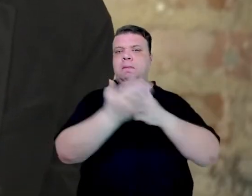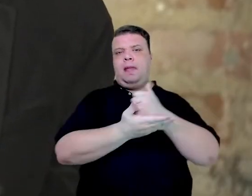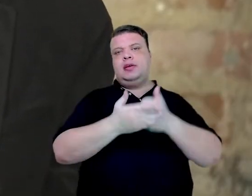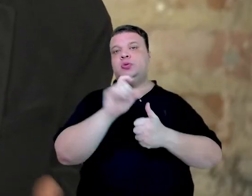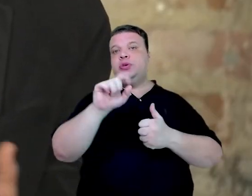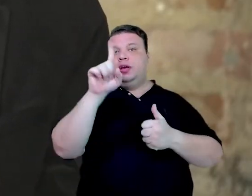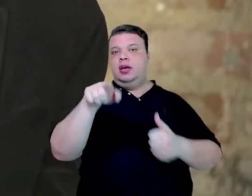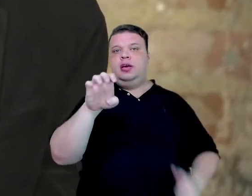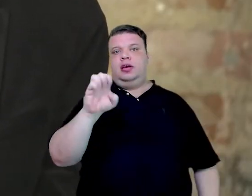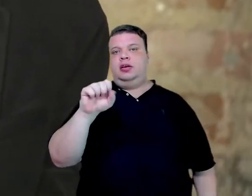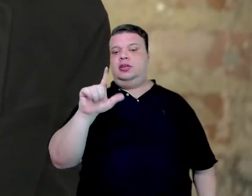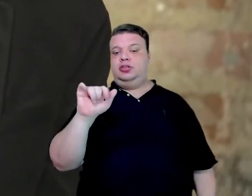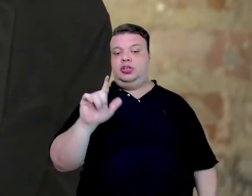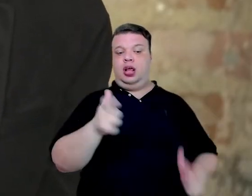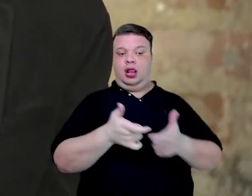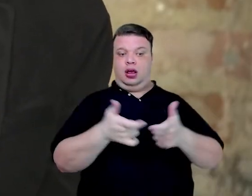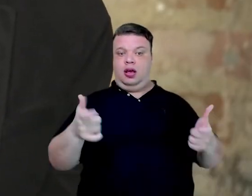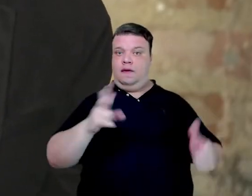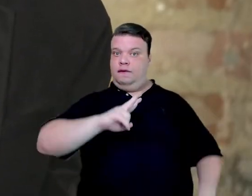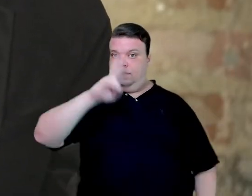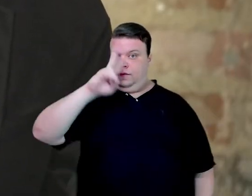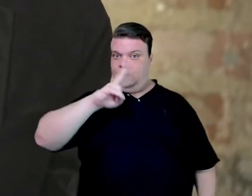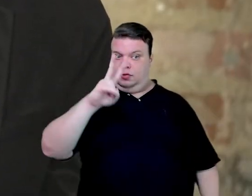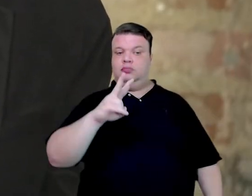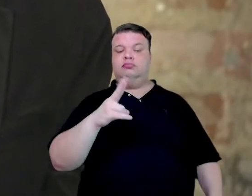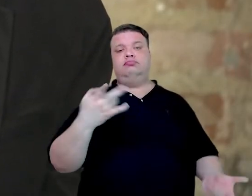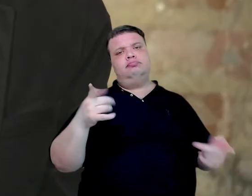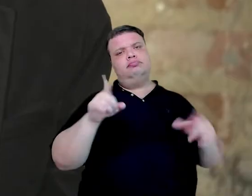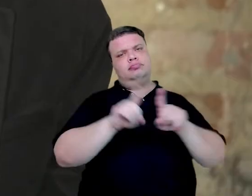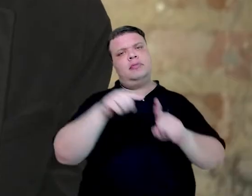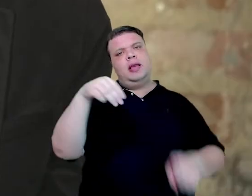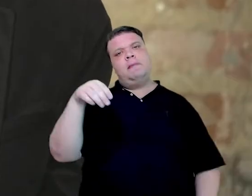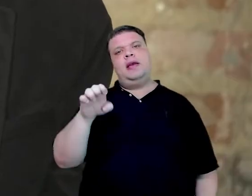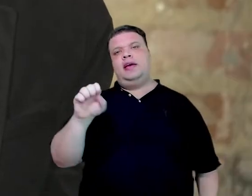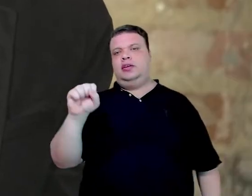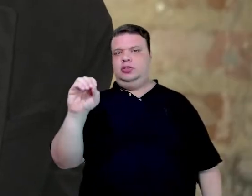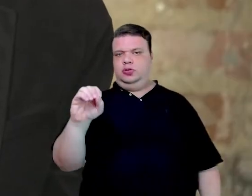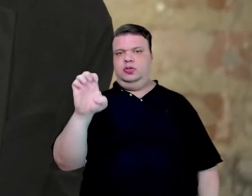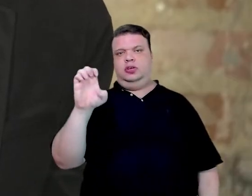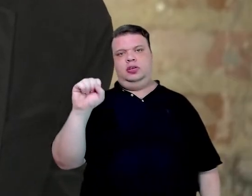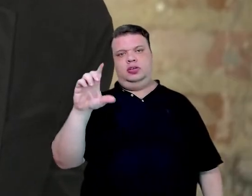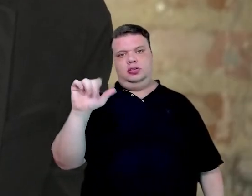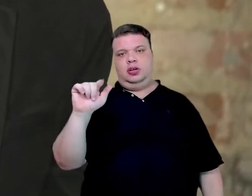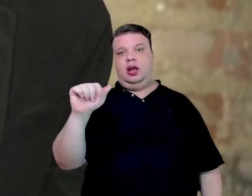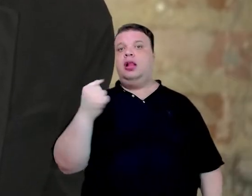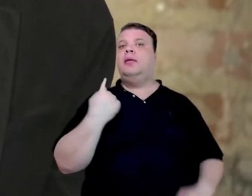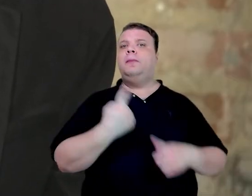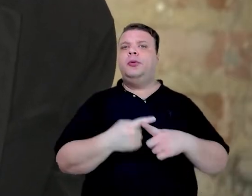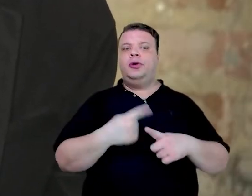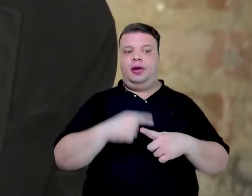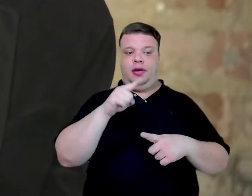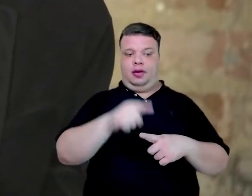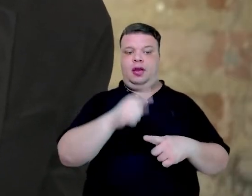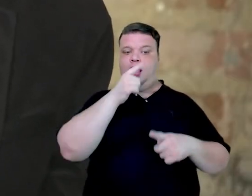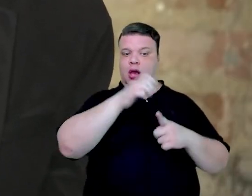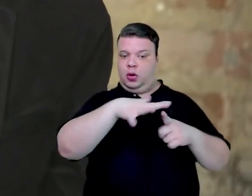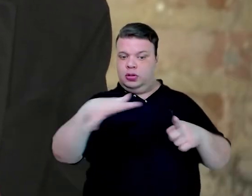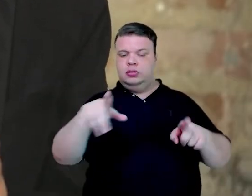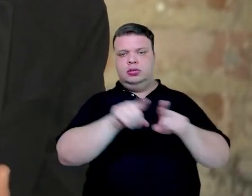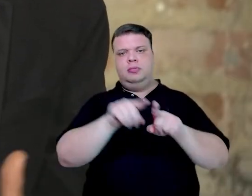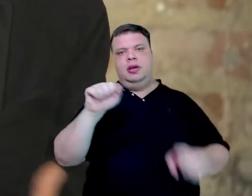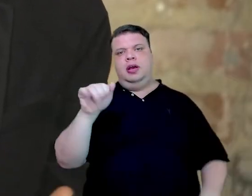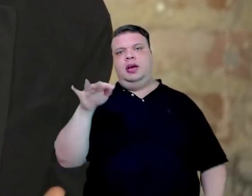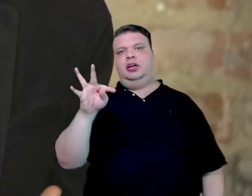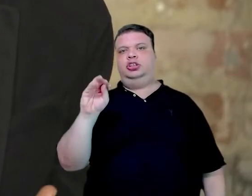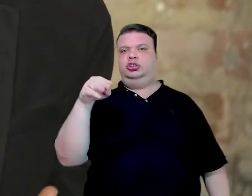o oceano como a atmosfera atuam de forma geral no clima do planeta. Então, esses dois fenômenos,